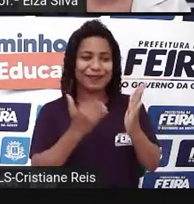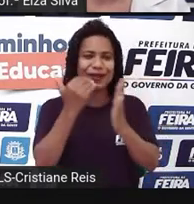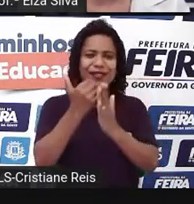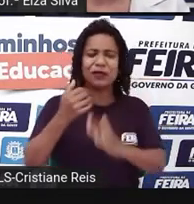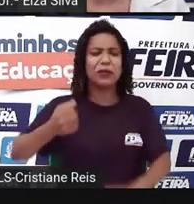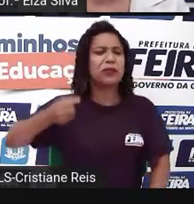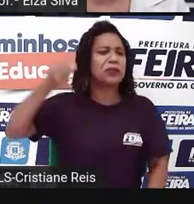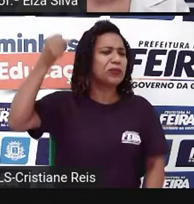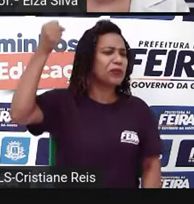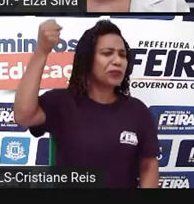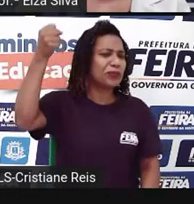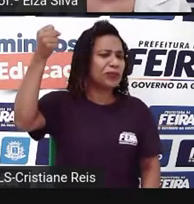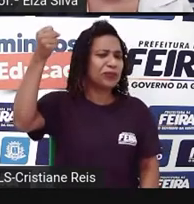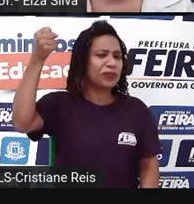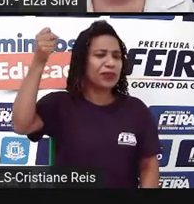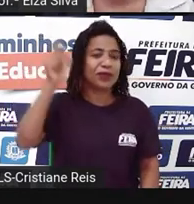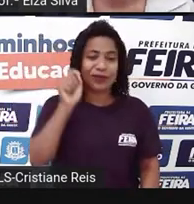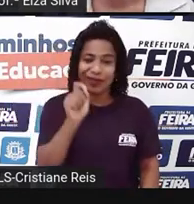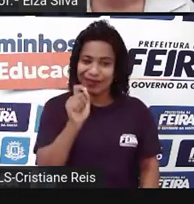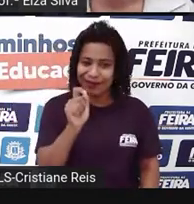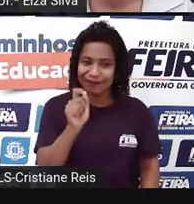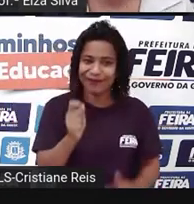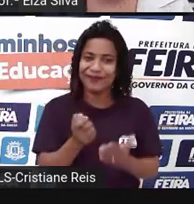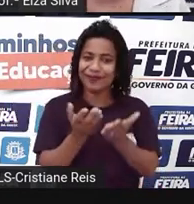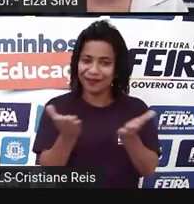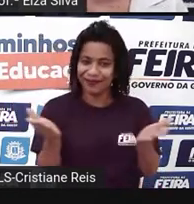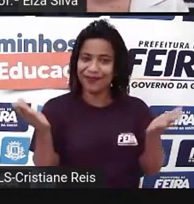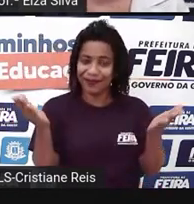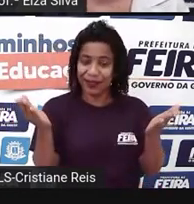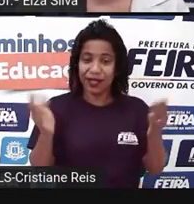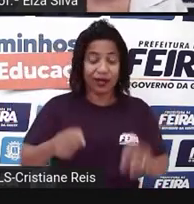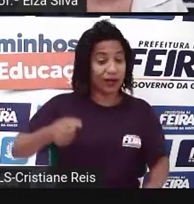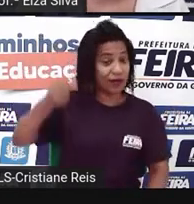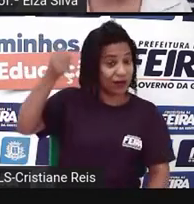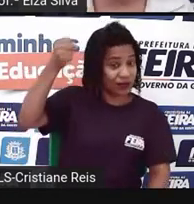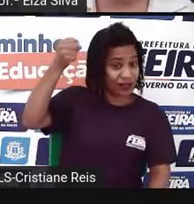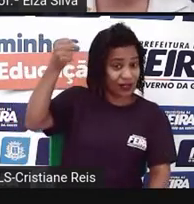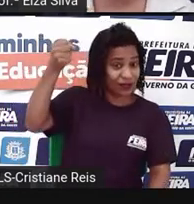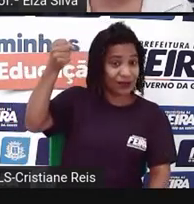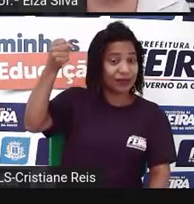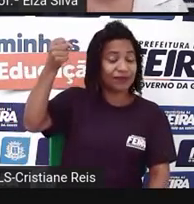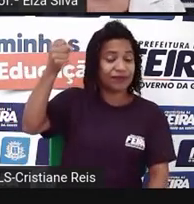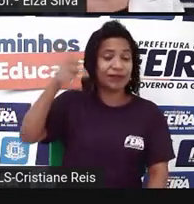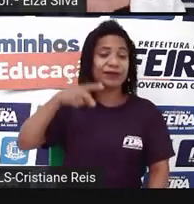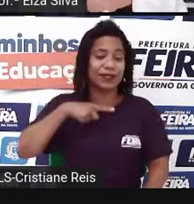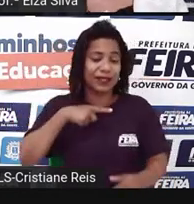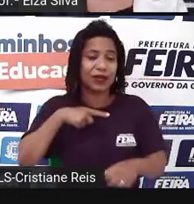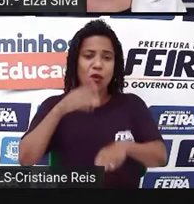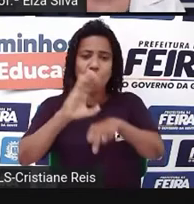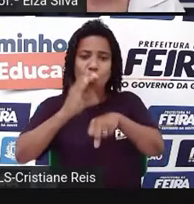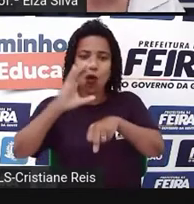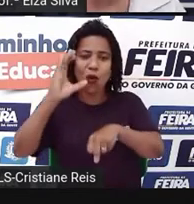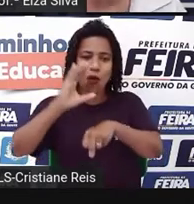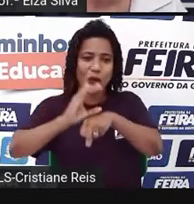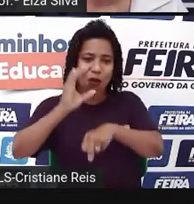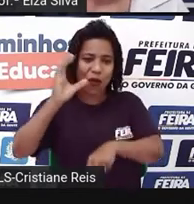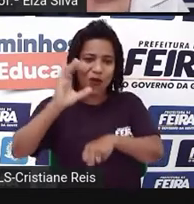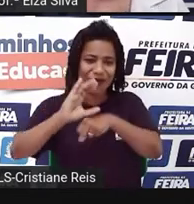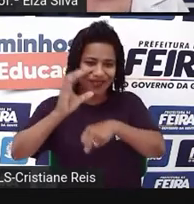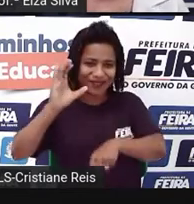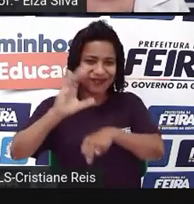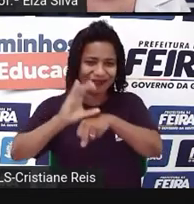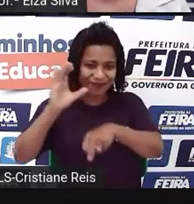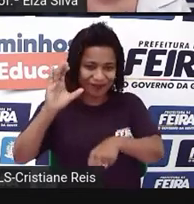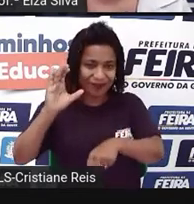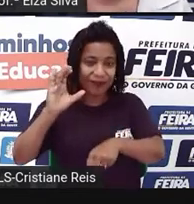Estátua da Liberdade. Ela é uma estátua feita de cobre, como eu já disse, fica em Nova York, nos Estados Unidos,